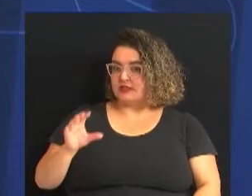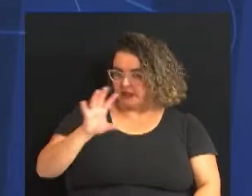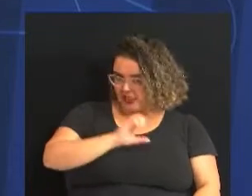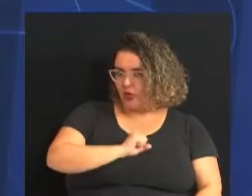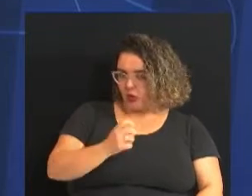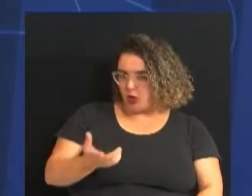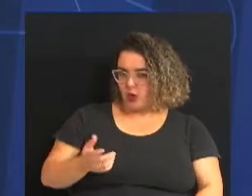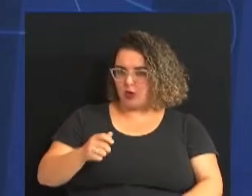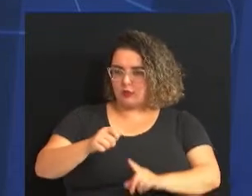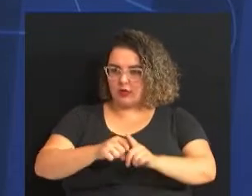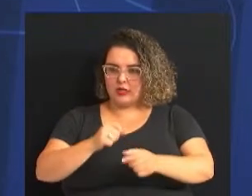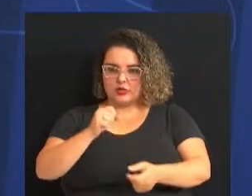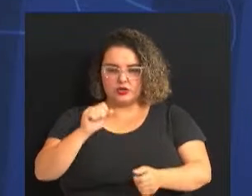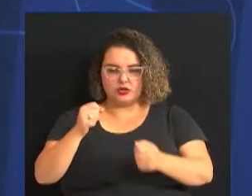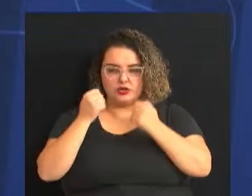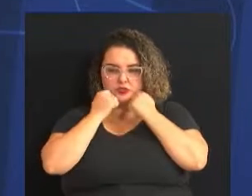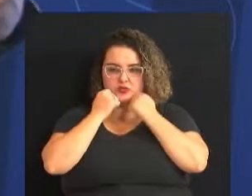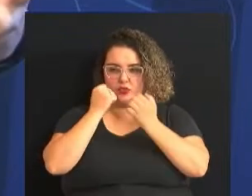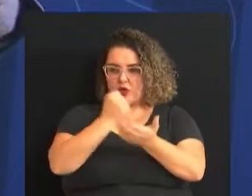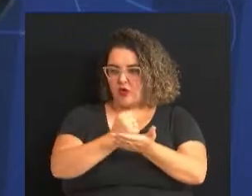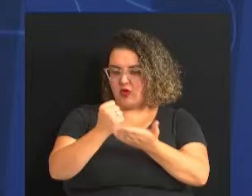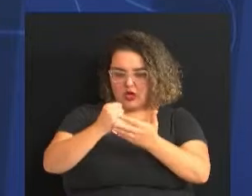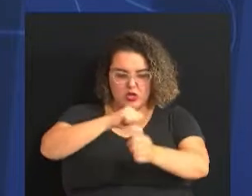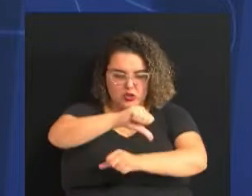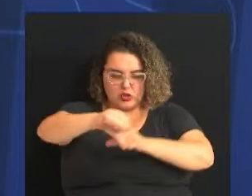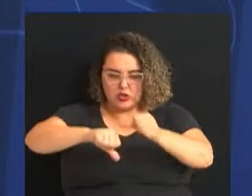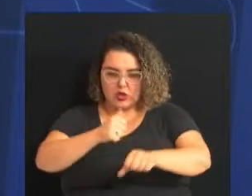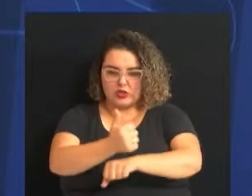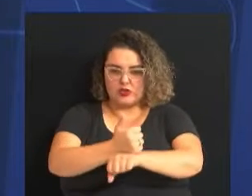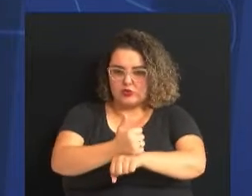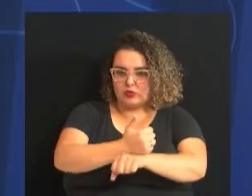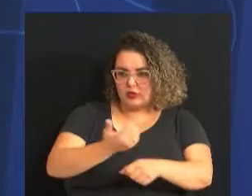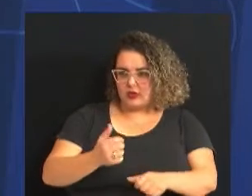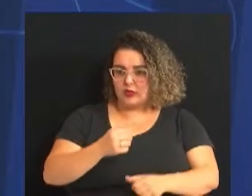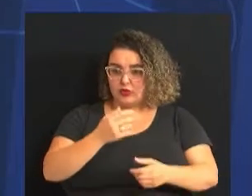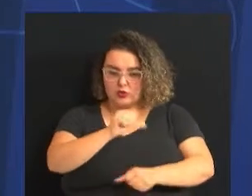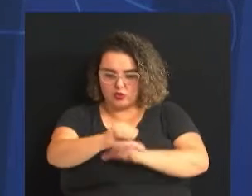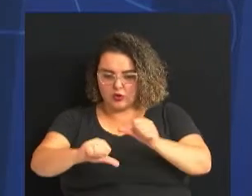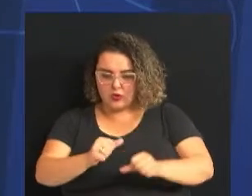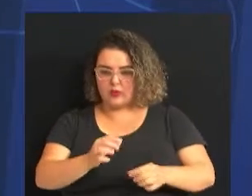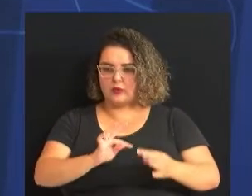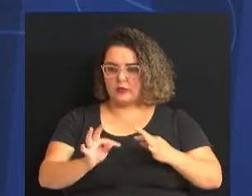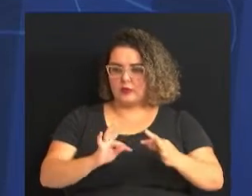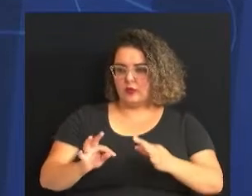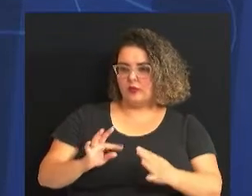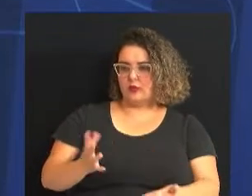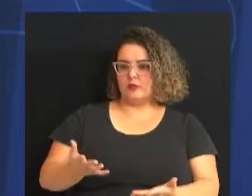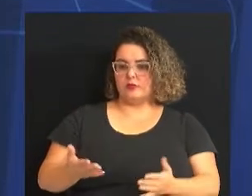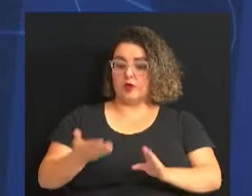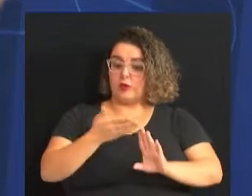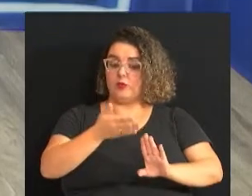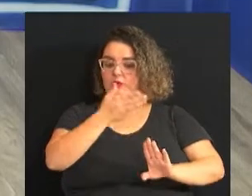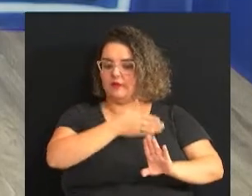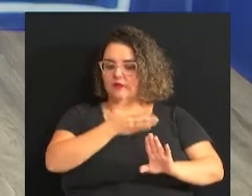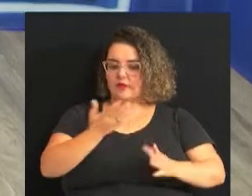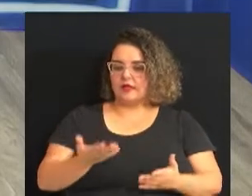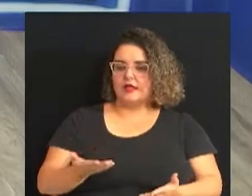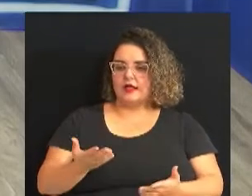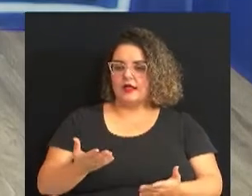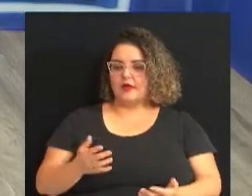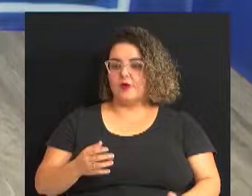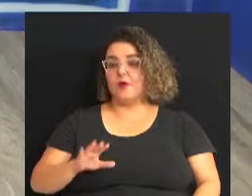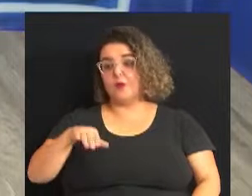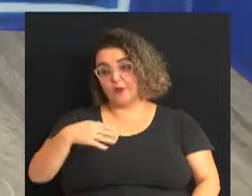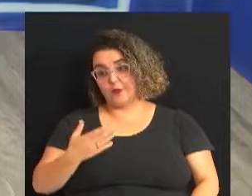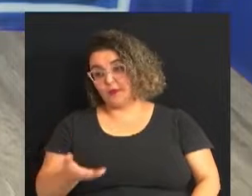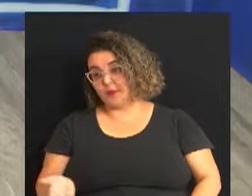de contratação, troca de jogadores, de treinadores, tem o draft, né, os bastidores, ou gosta mesmo quando a bola volta a